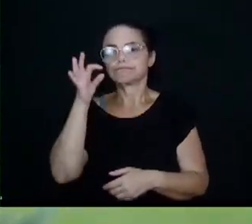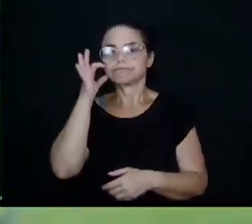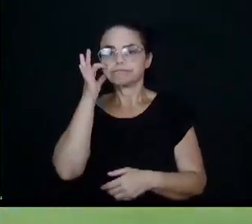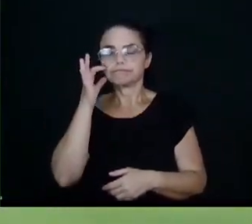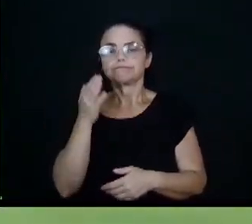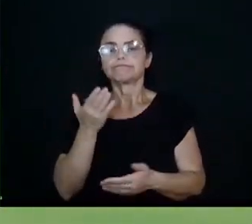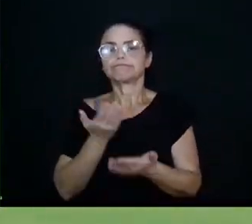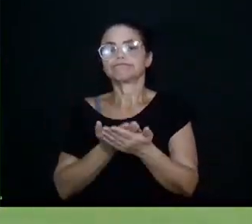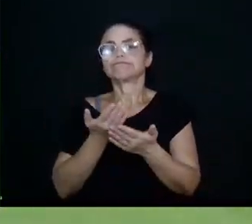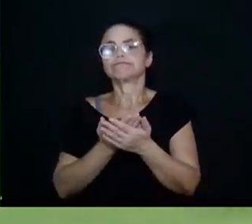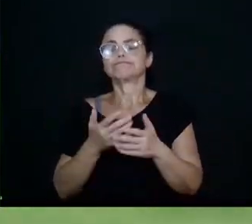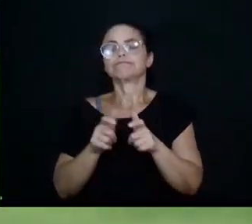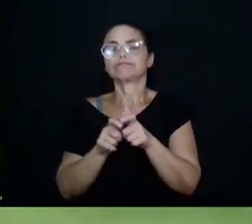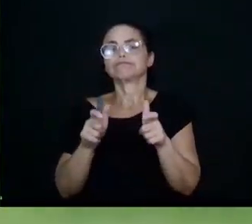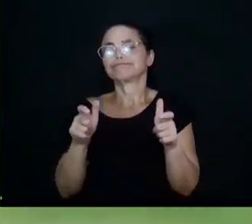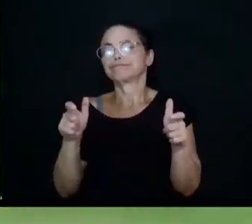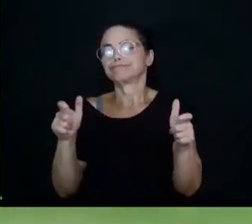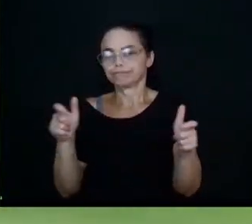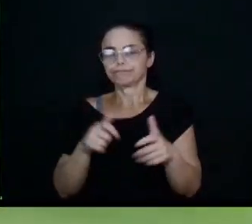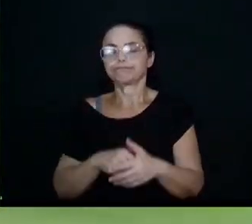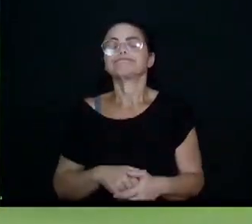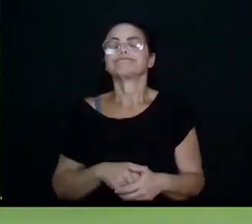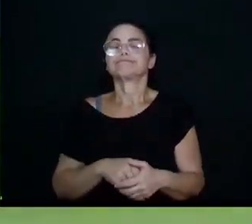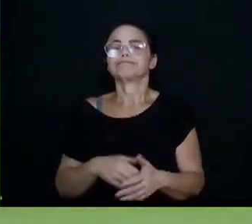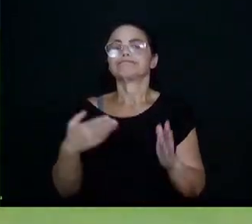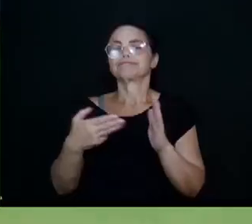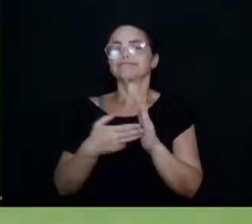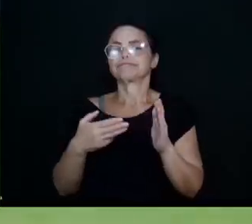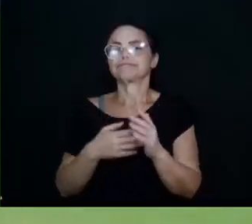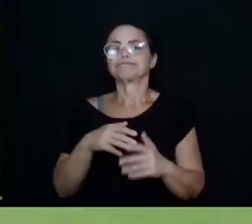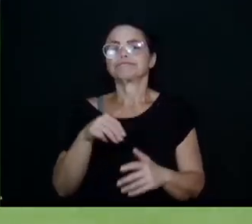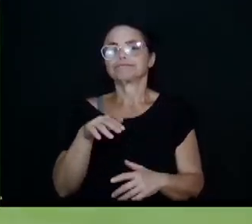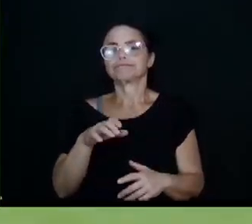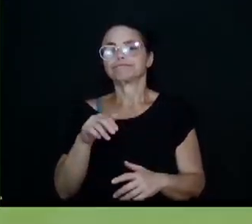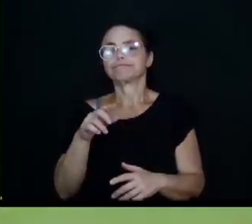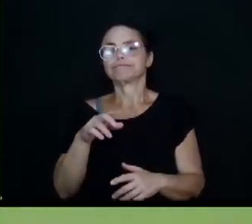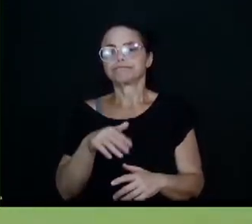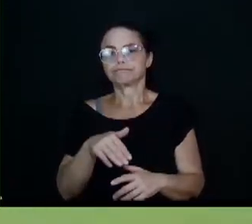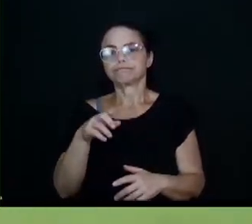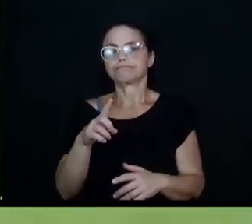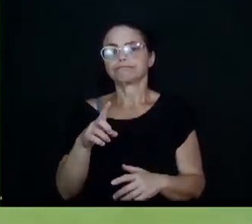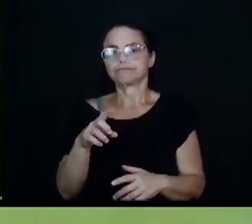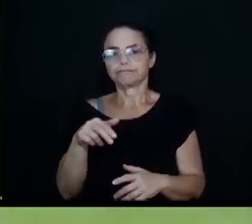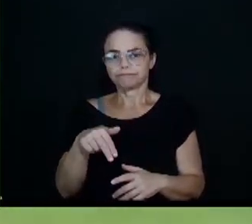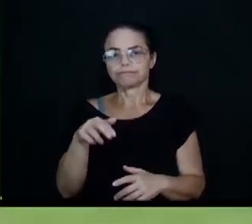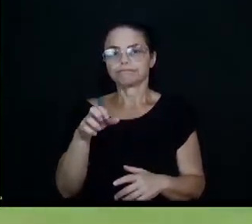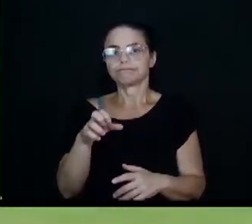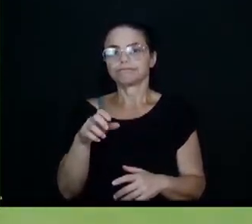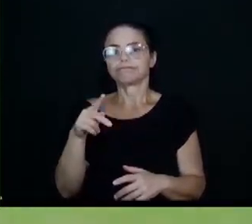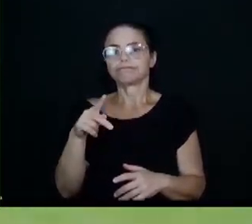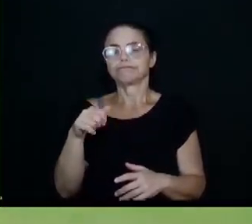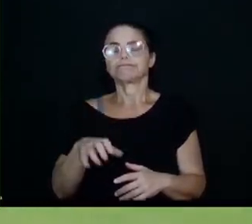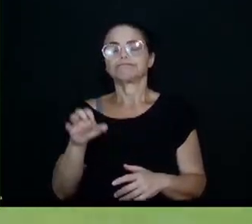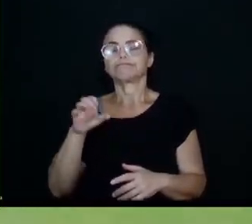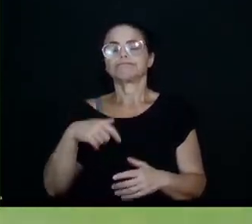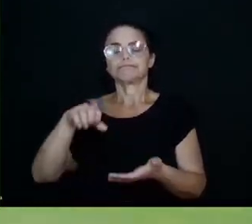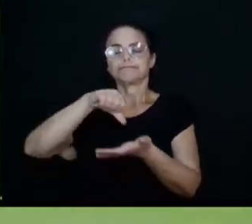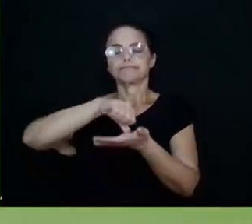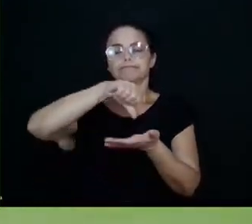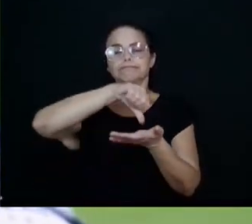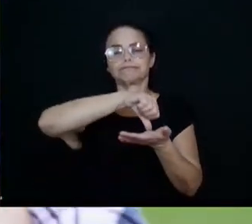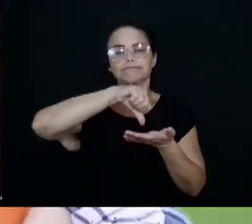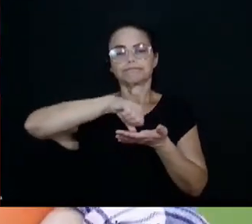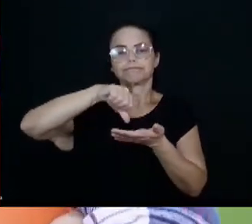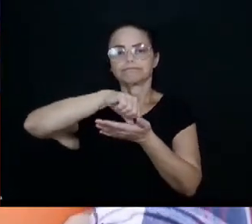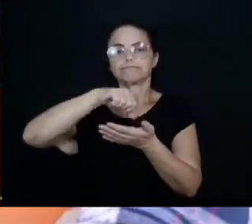muito. Acho que muito em razão disso o MEC estabeleceu dentro dos seus instrumentos de avaliação a criação desses núcleos, porque a